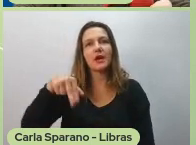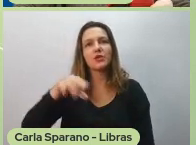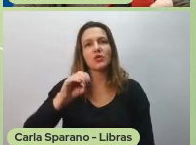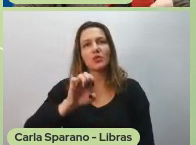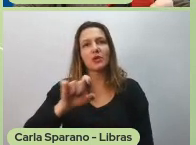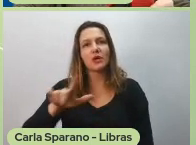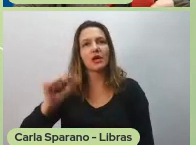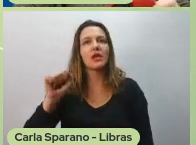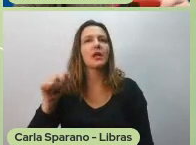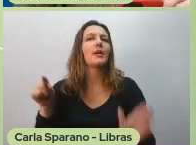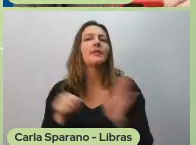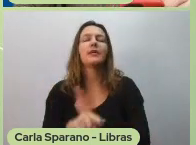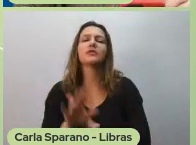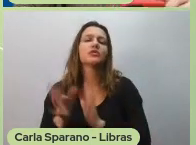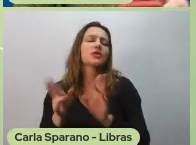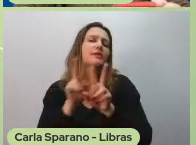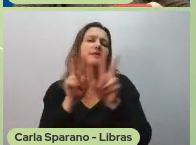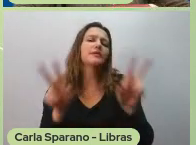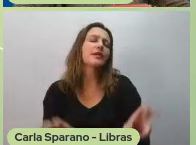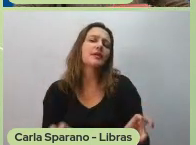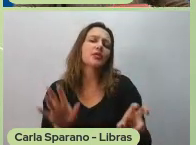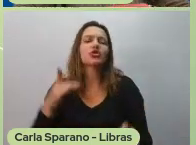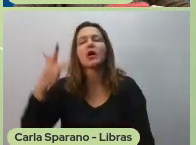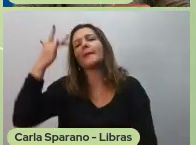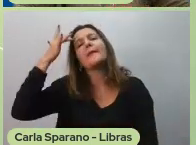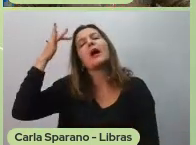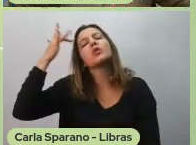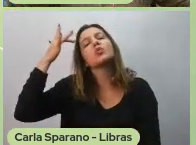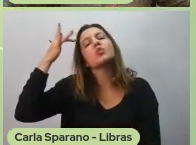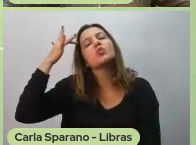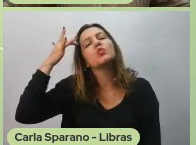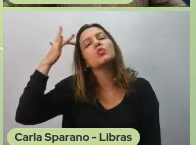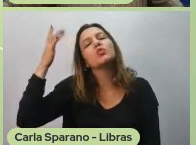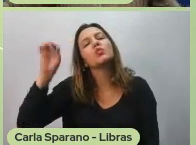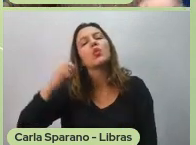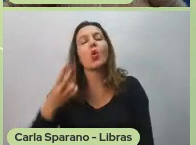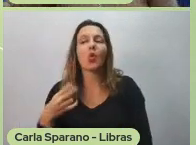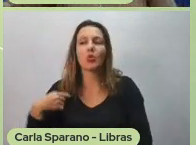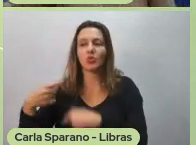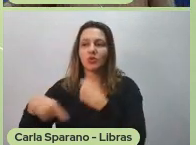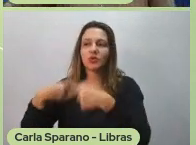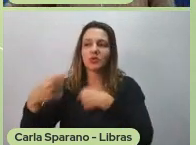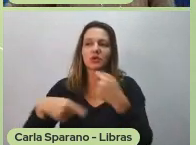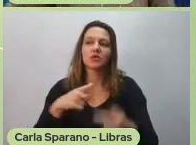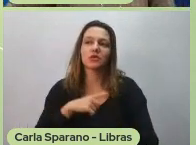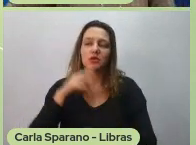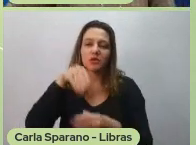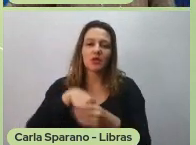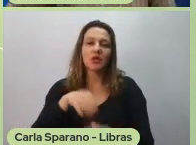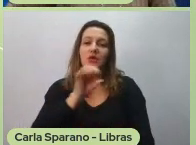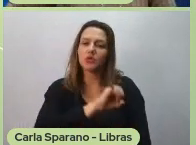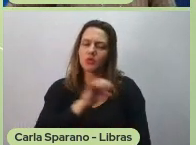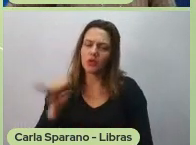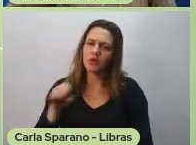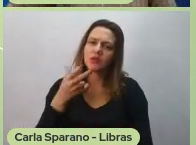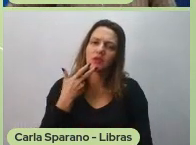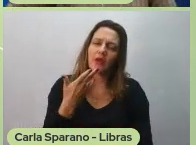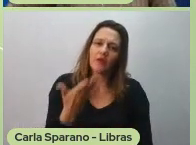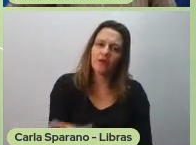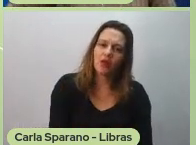que já está suficientemente maduro, ou apesar dele já ser um tema consolidado dentro da Oi, como você mesmo colocou, e